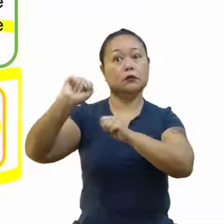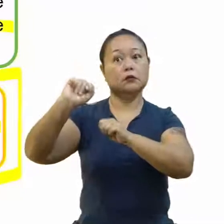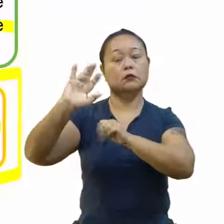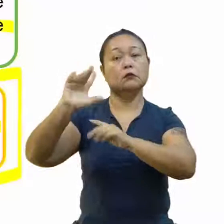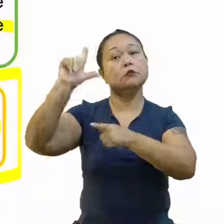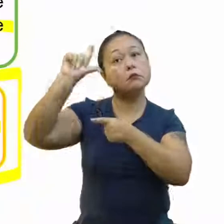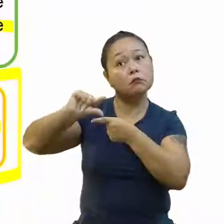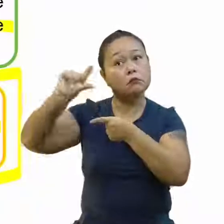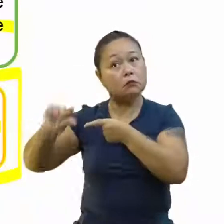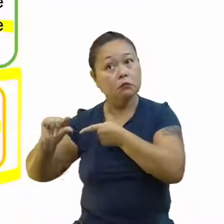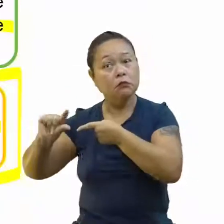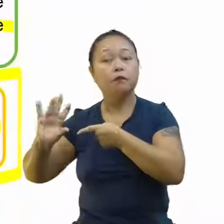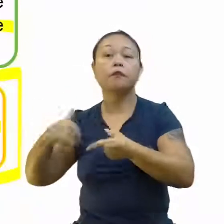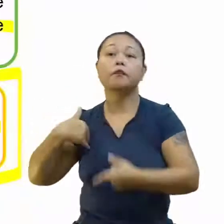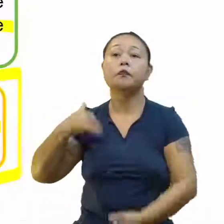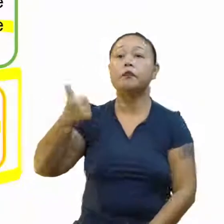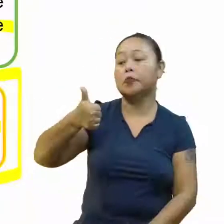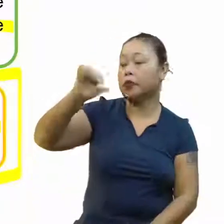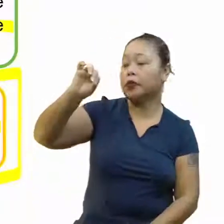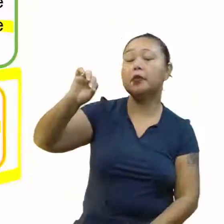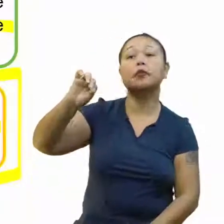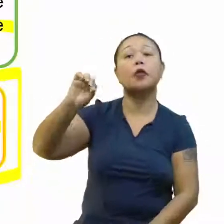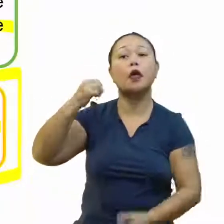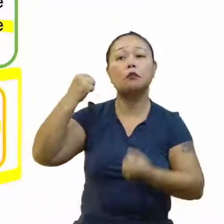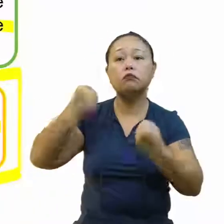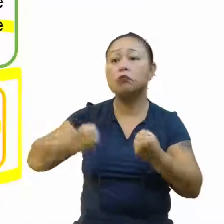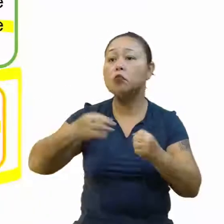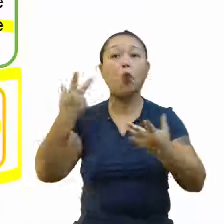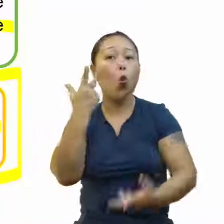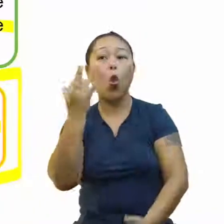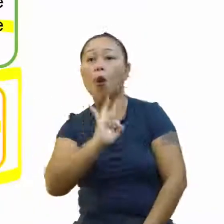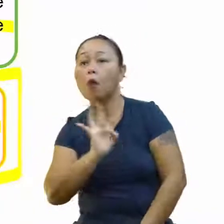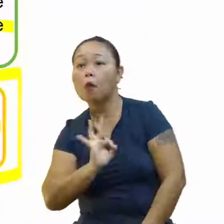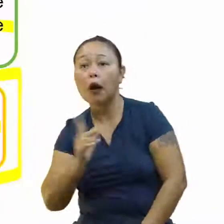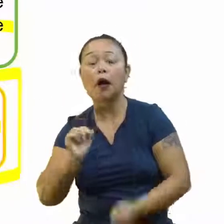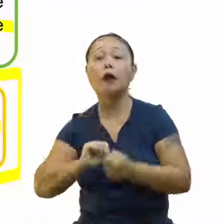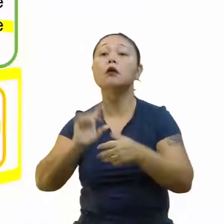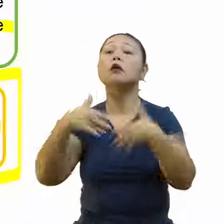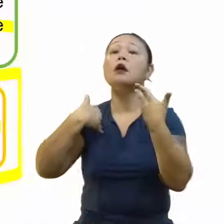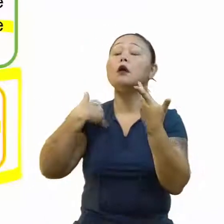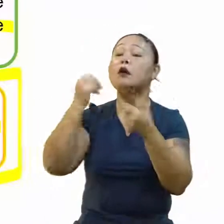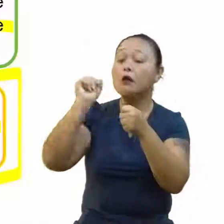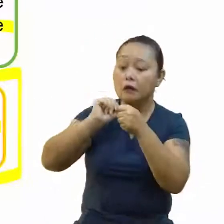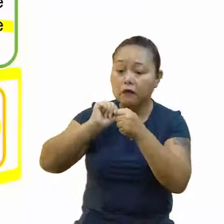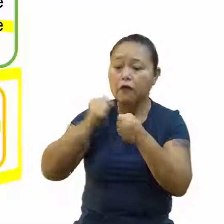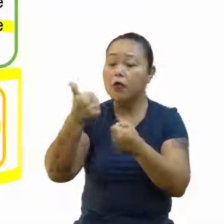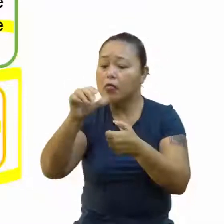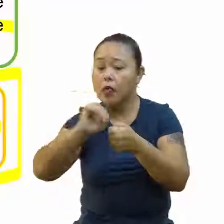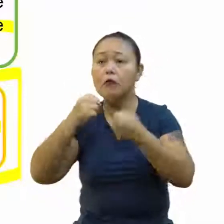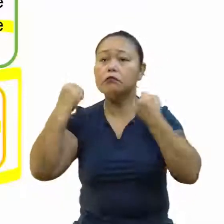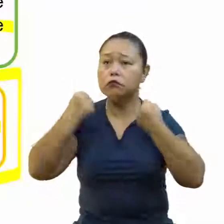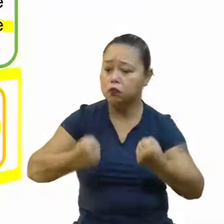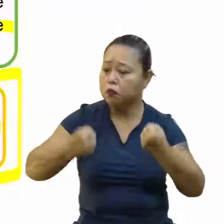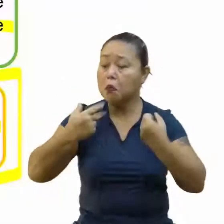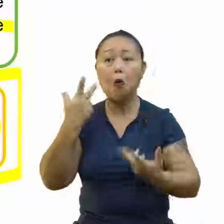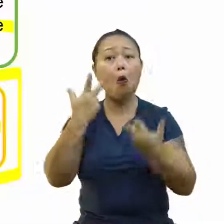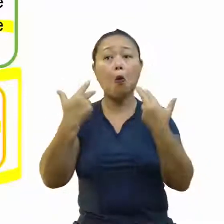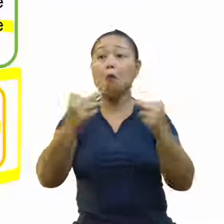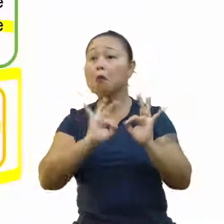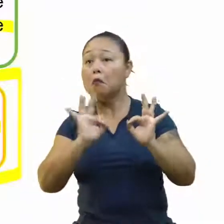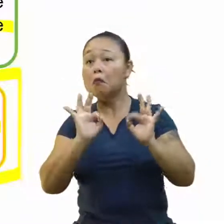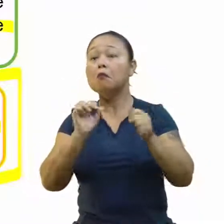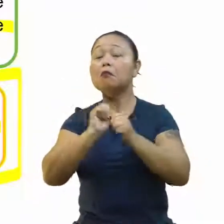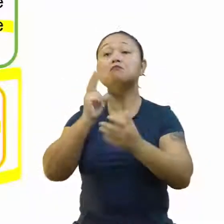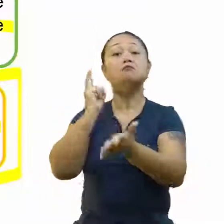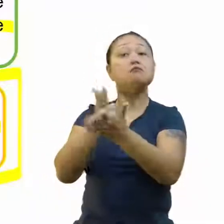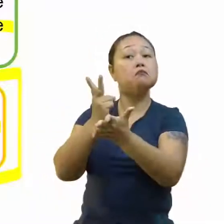aqui, né? 10 repetições sem fadiga nenhuma. Então, fui lá, fiz 10 repetições, não senti fadiga. Mantenho a